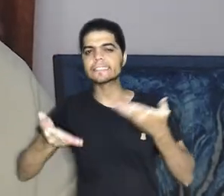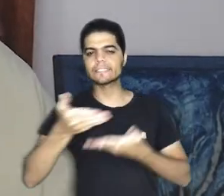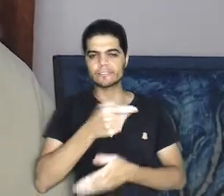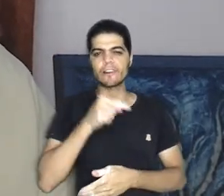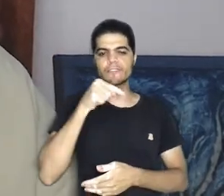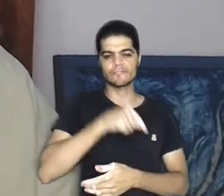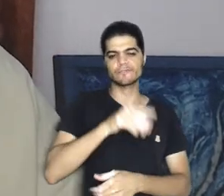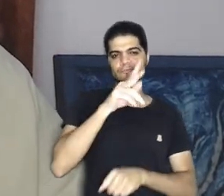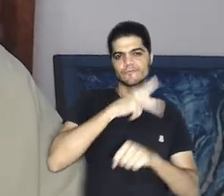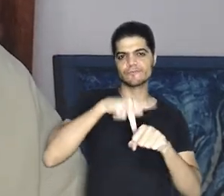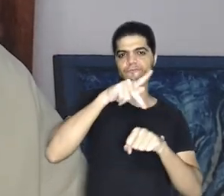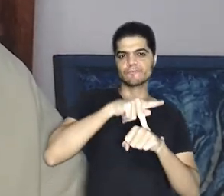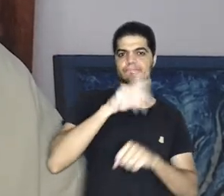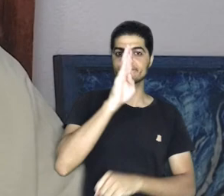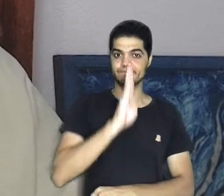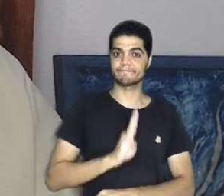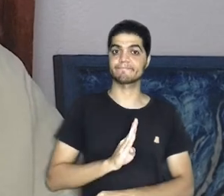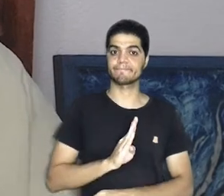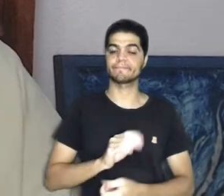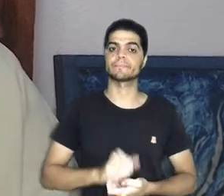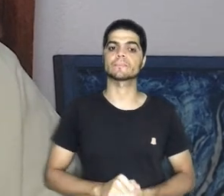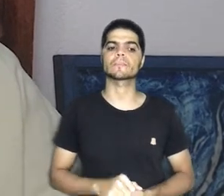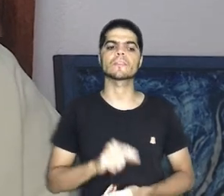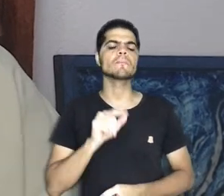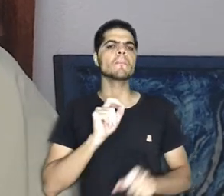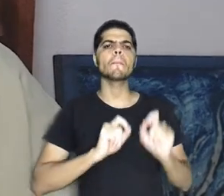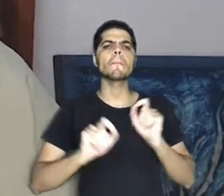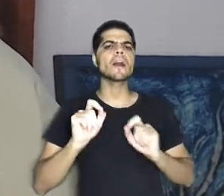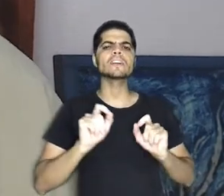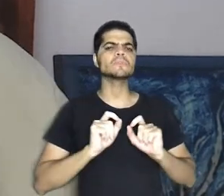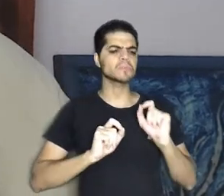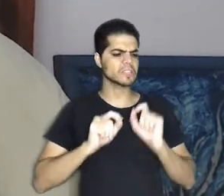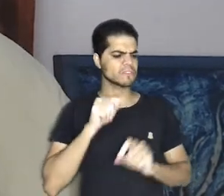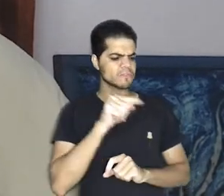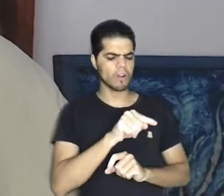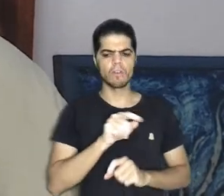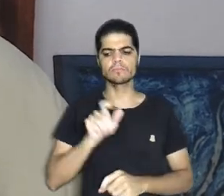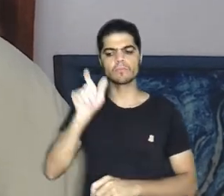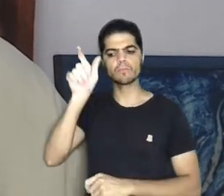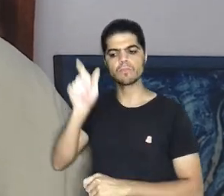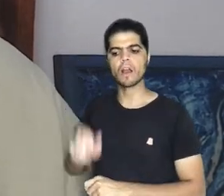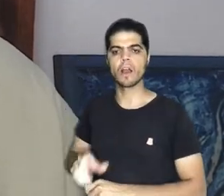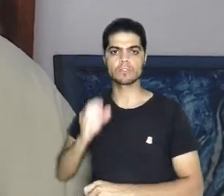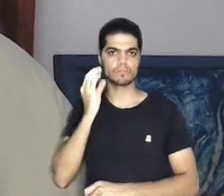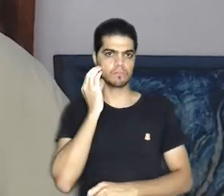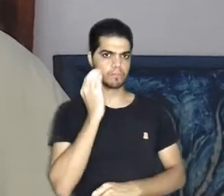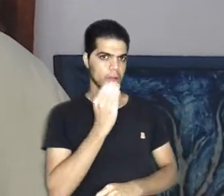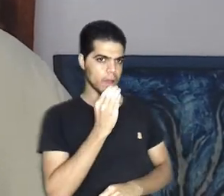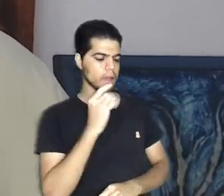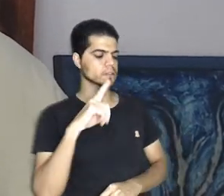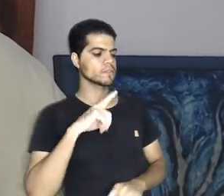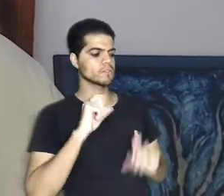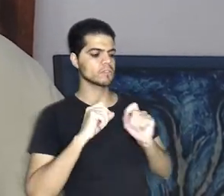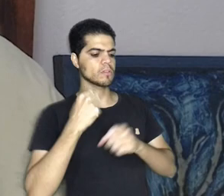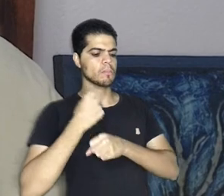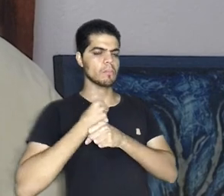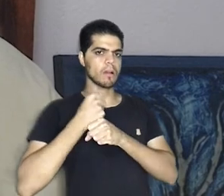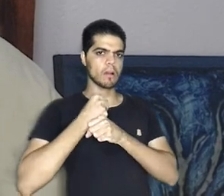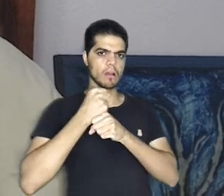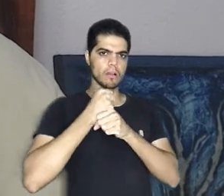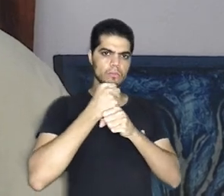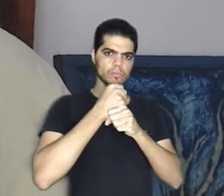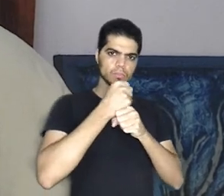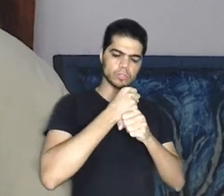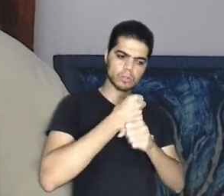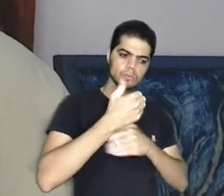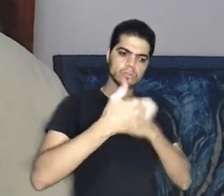ideias aqui no nosso país. Só que, com a abdicação de Dom Pedro I, poucos anos depois,